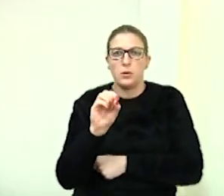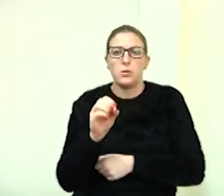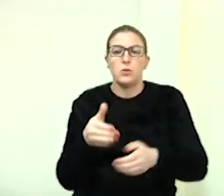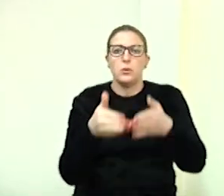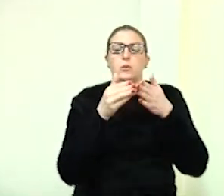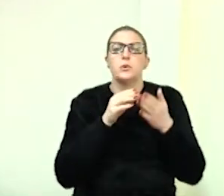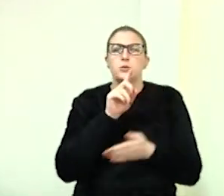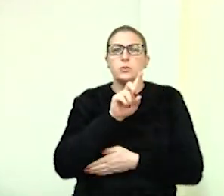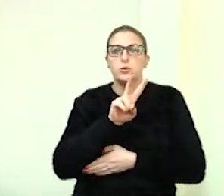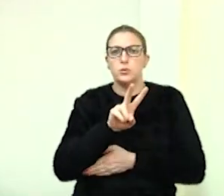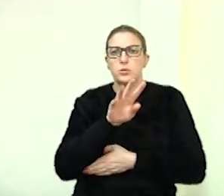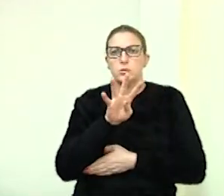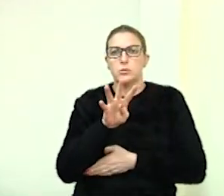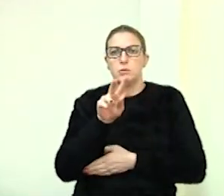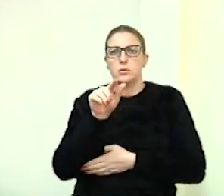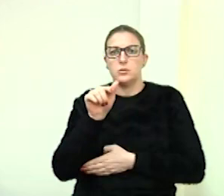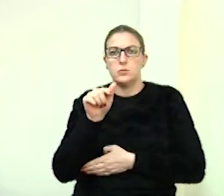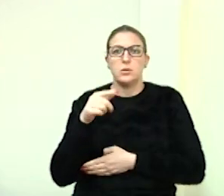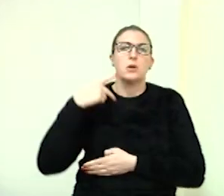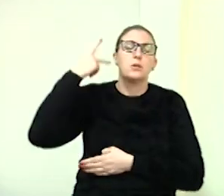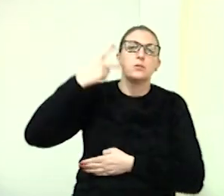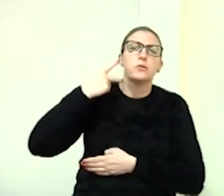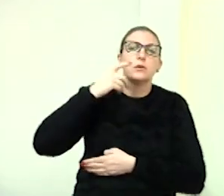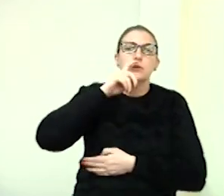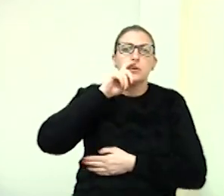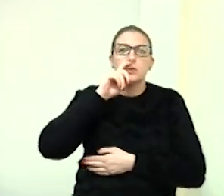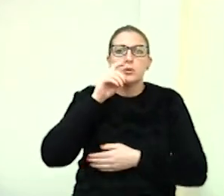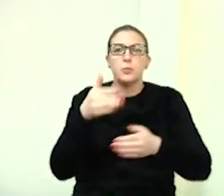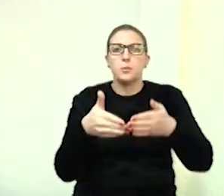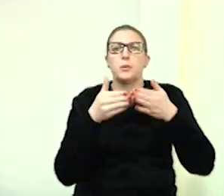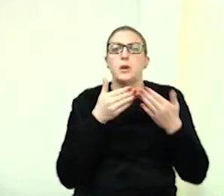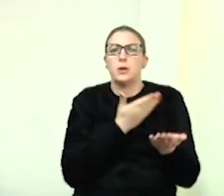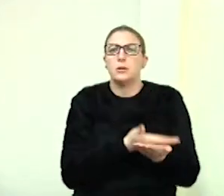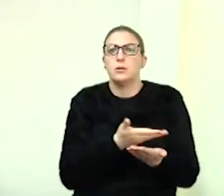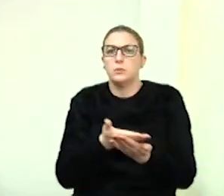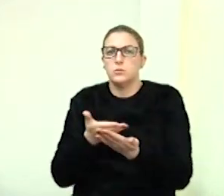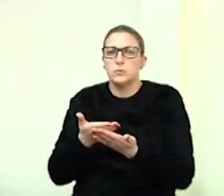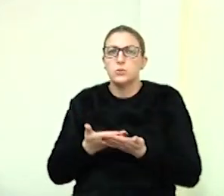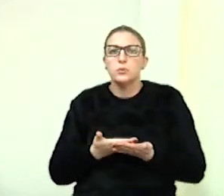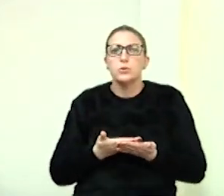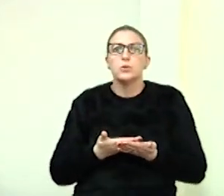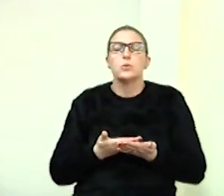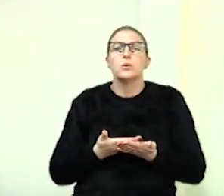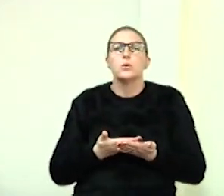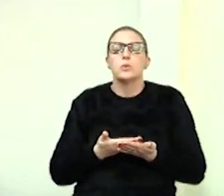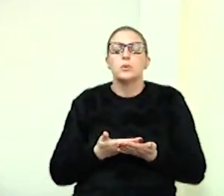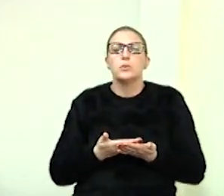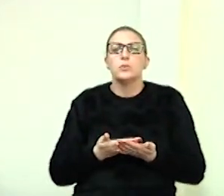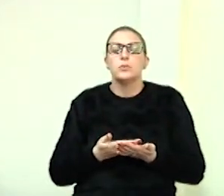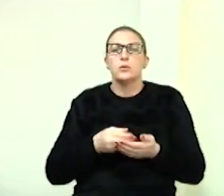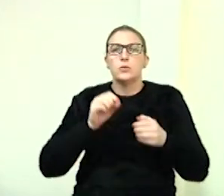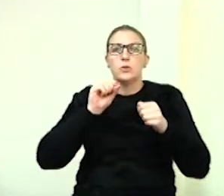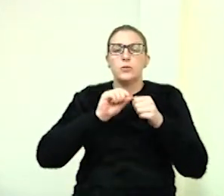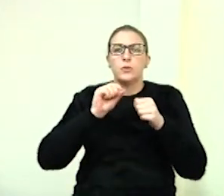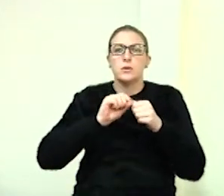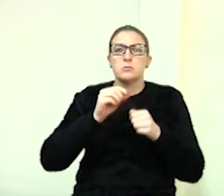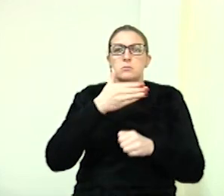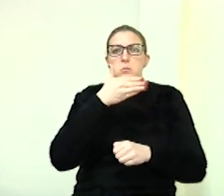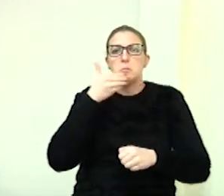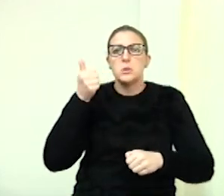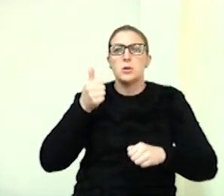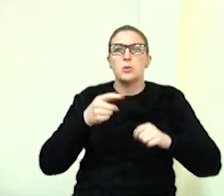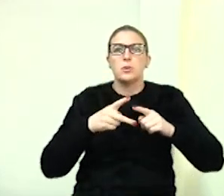Sérgio Alves Bento, solicita aos órgãos competentes do Poder Executivo Municipal estudo de viabilidade que seja feito melhoria no